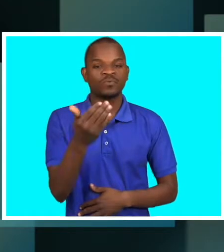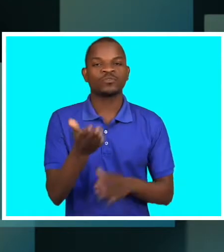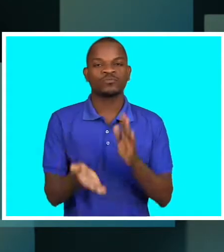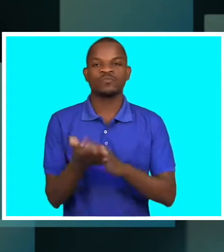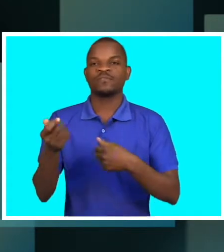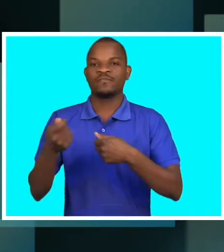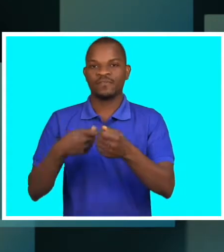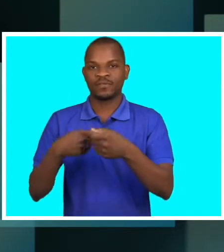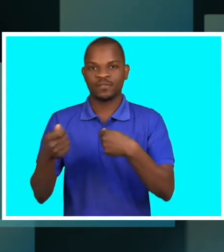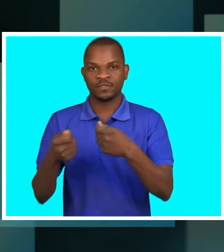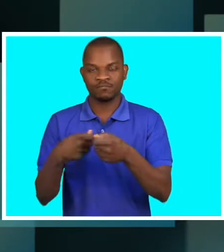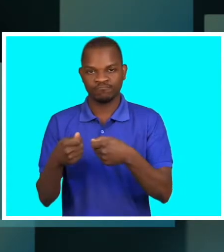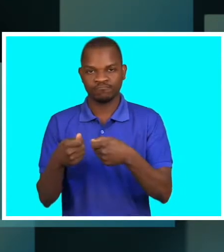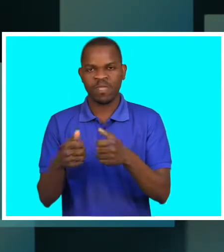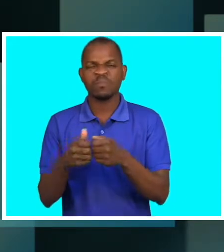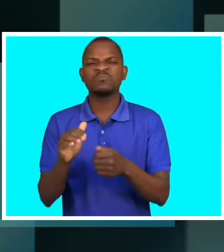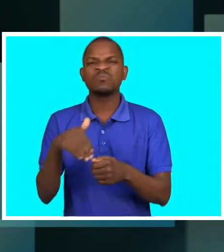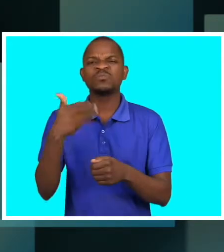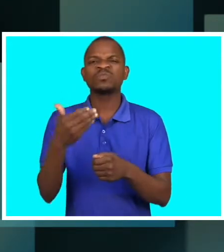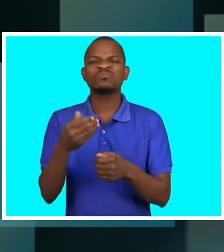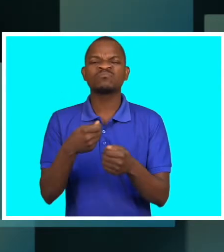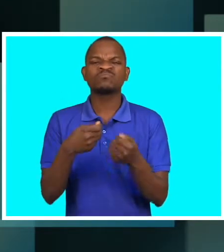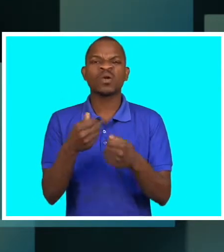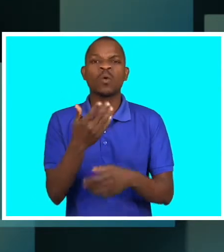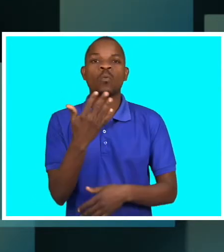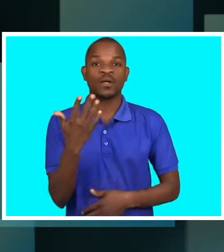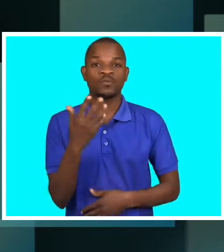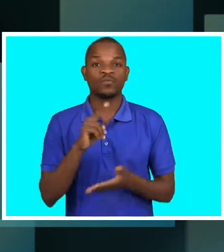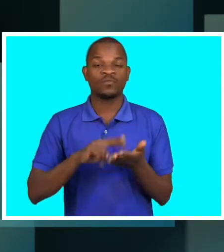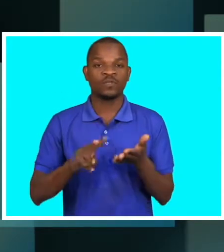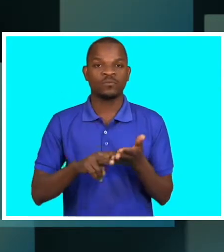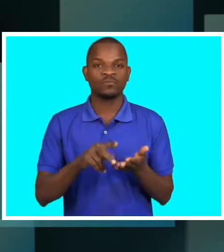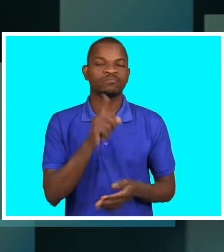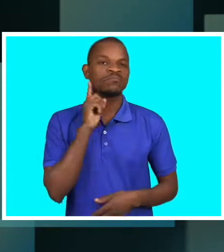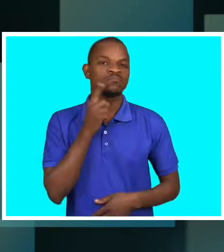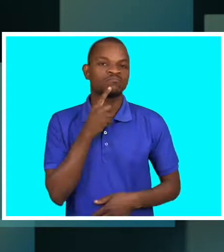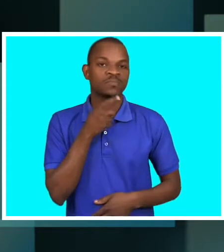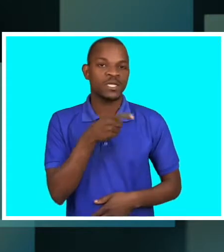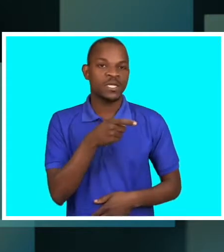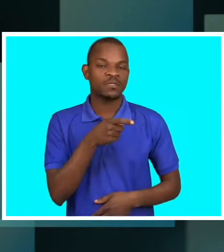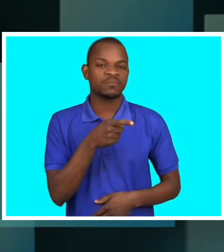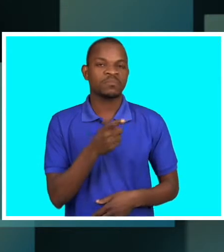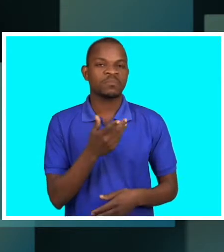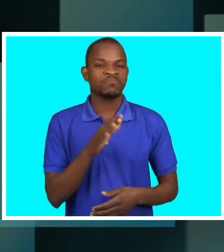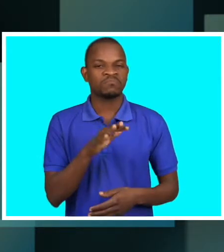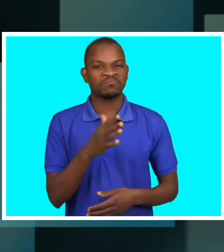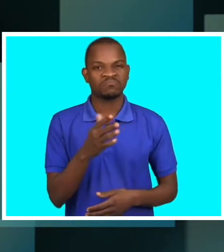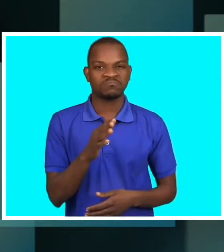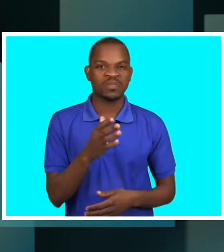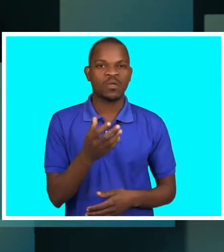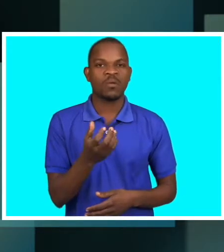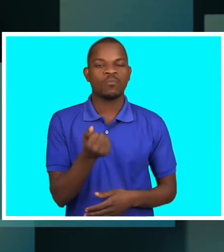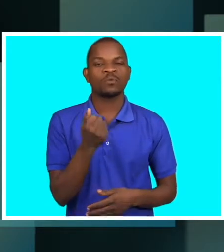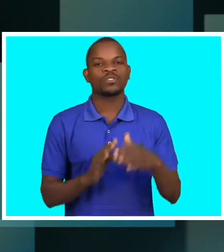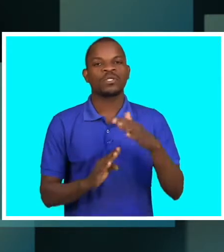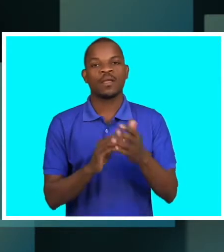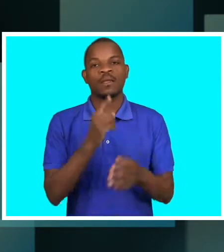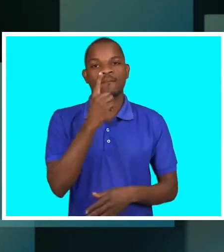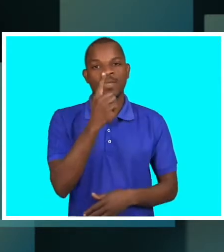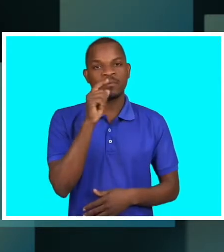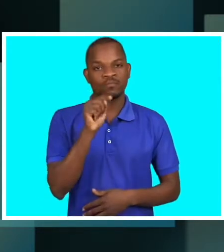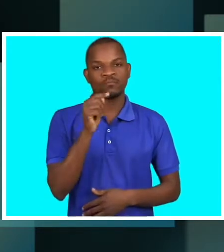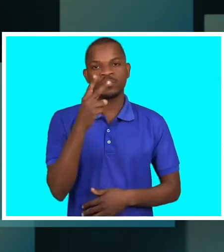ser comercializado depois está pronto esse vaso quanto aqui mais ou menos esse vaso aqui sim tão